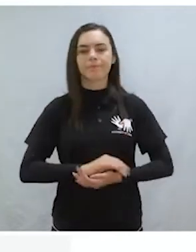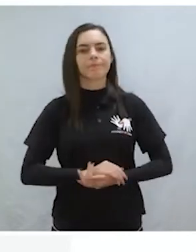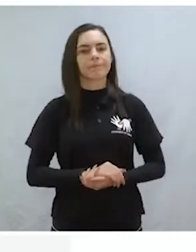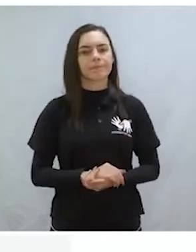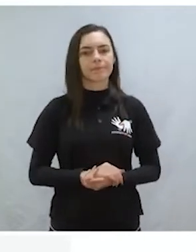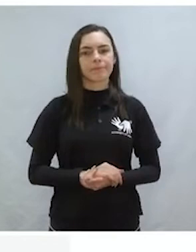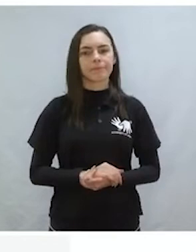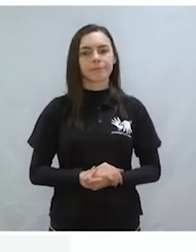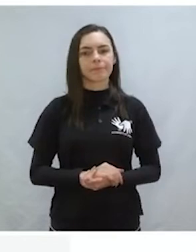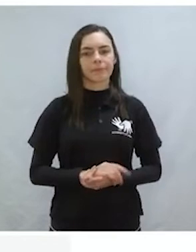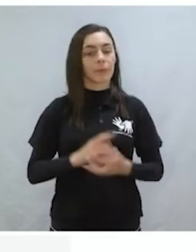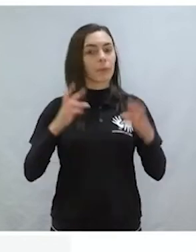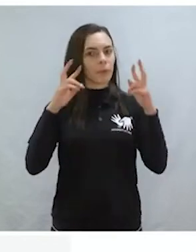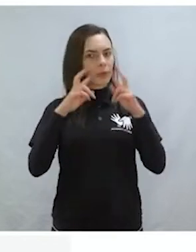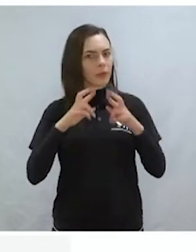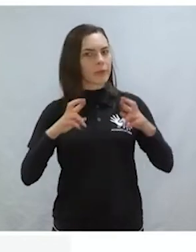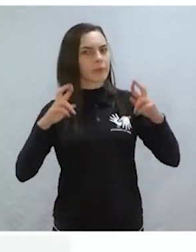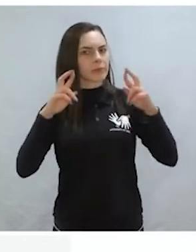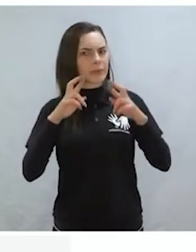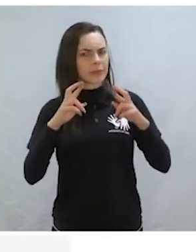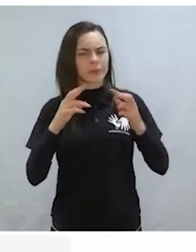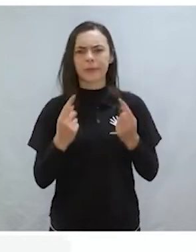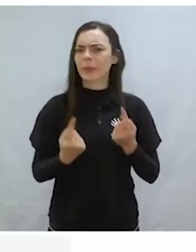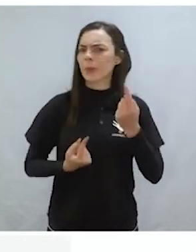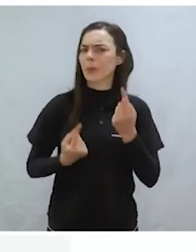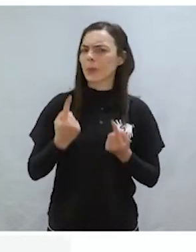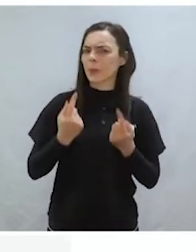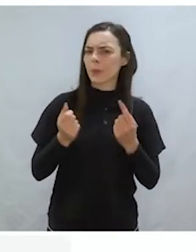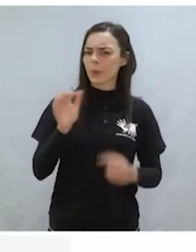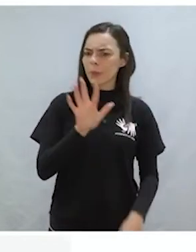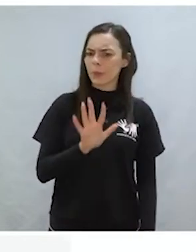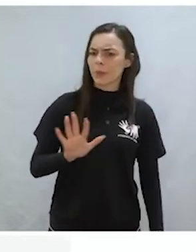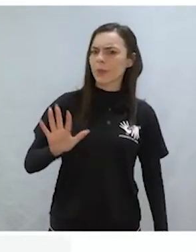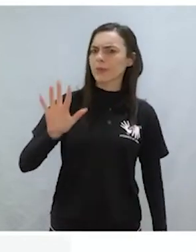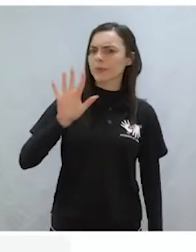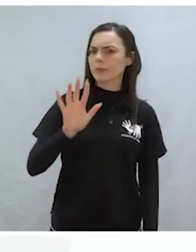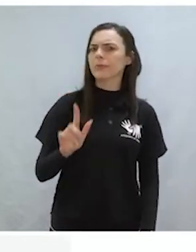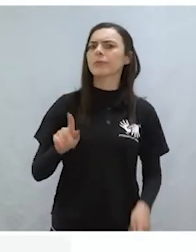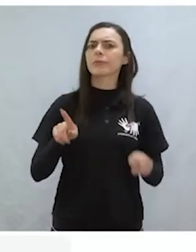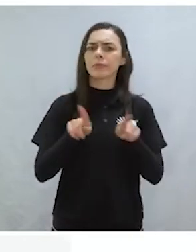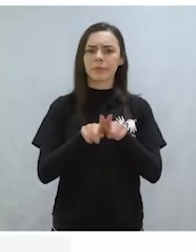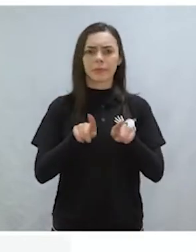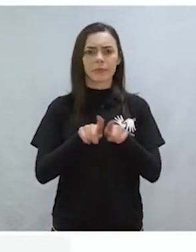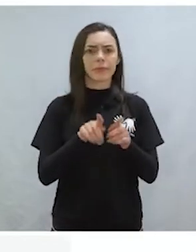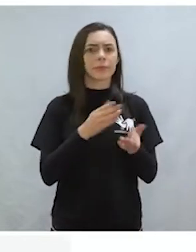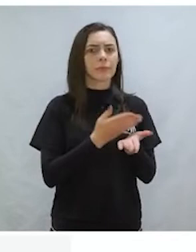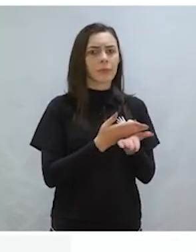na tela. Ó, observa aí. Qual dessas imagens